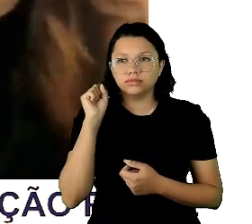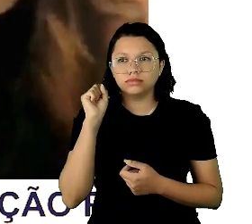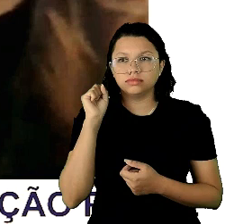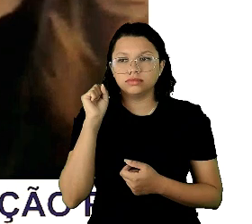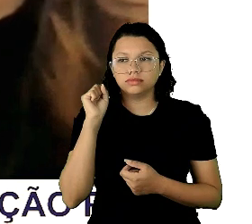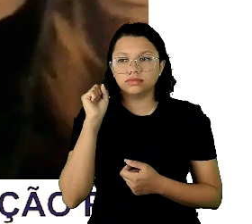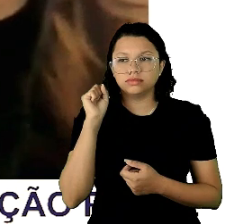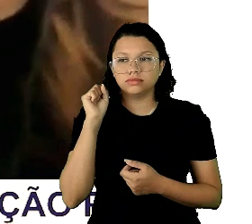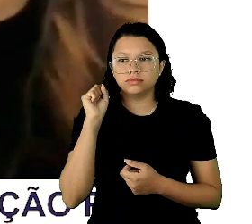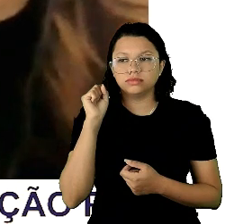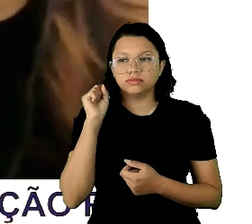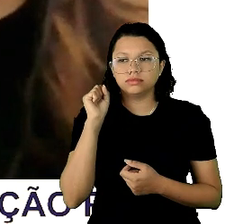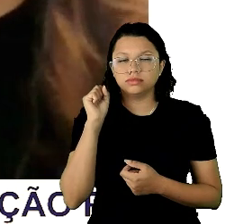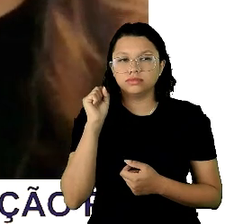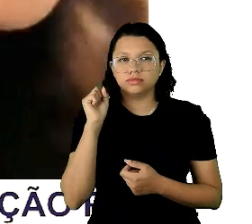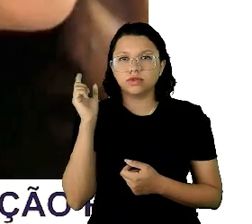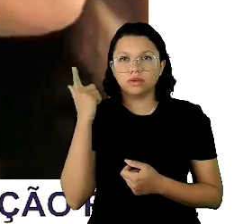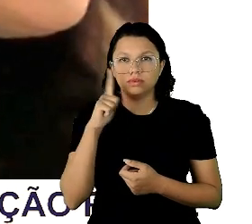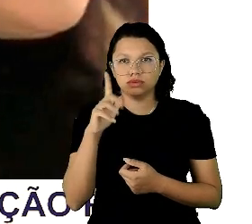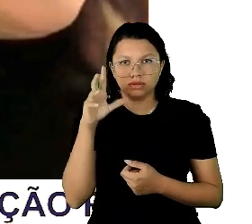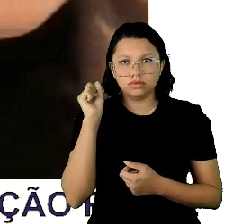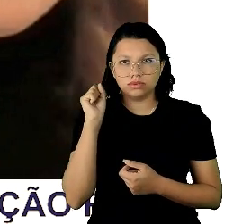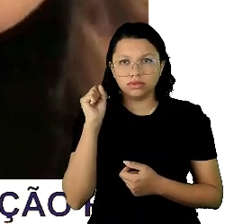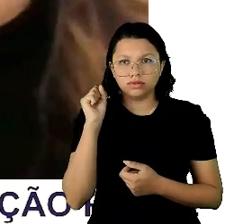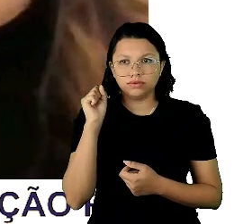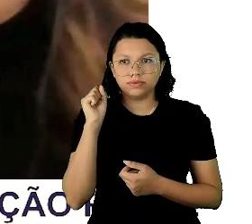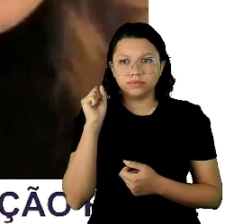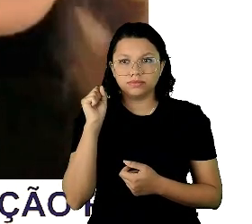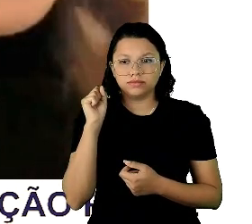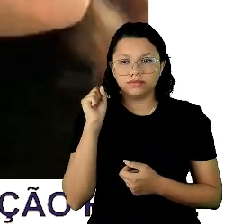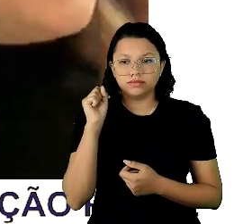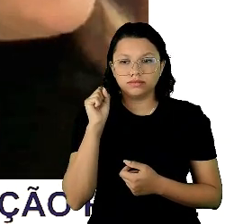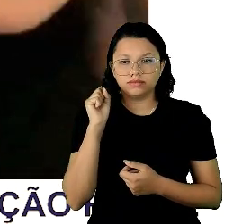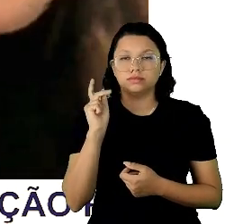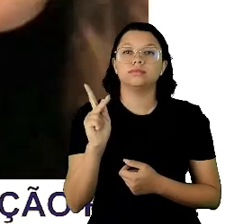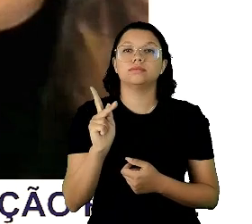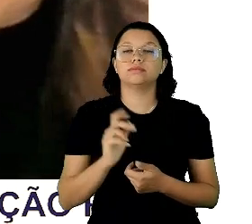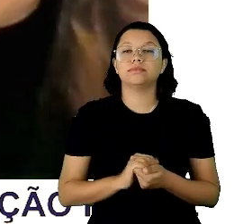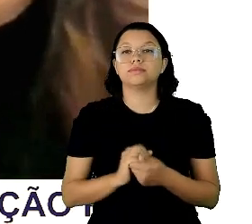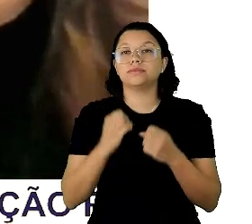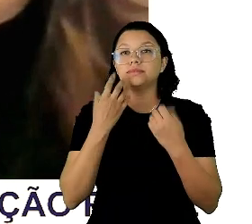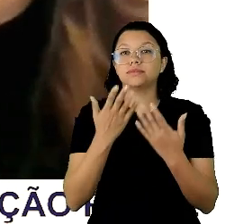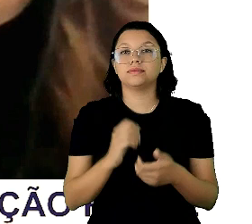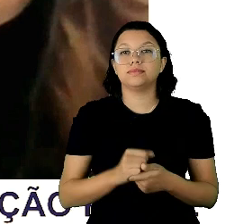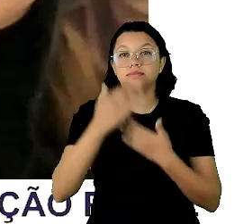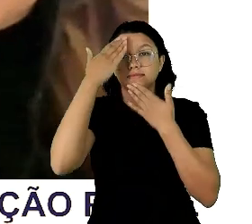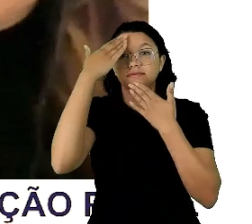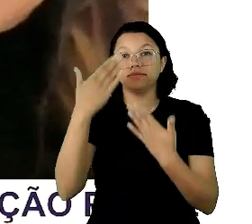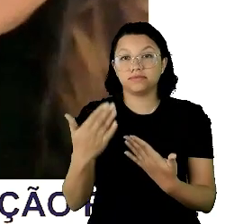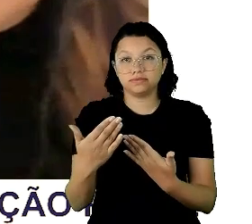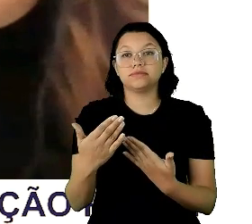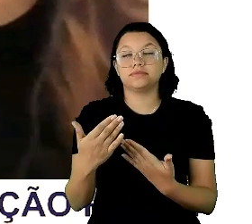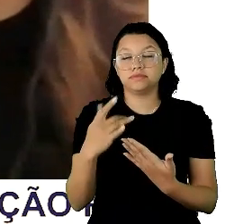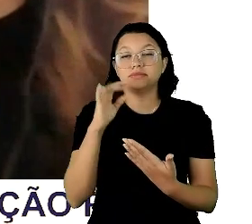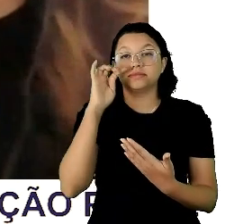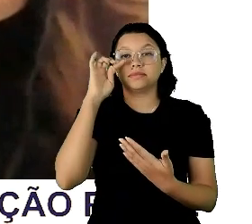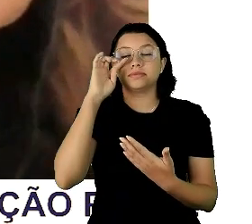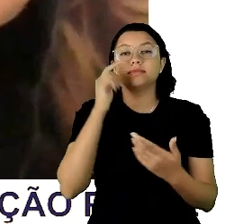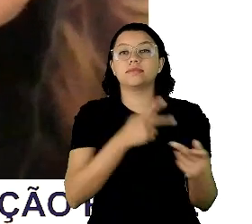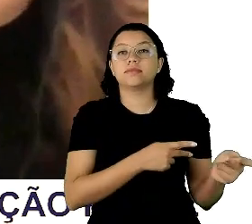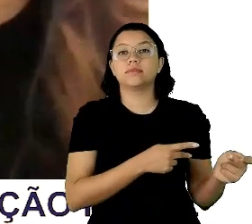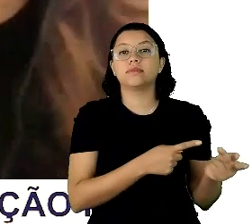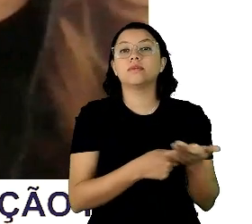Tá aparecendo meu som, né, doutora Terezinha? Tá. Então, bom, muito obrigada pelo convite, fico